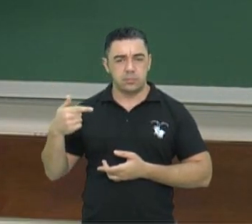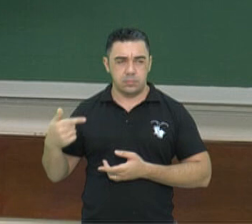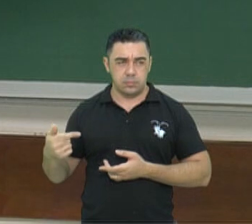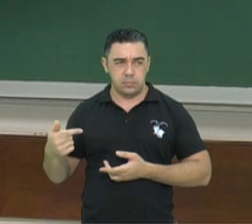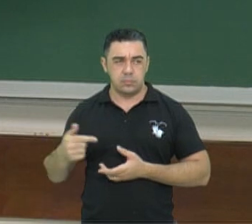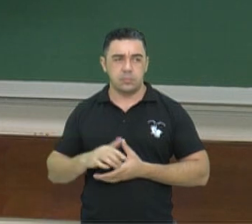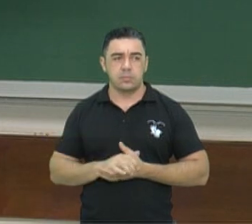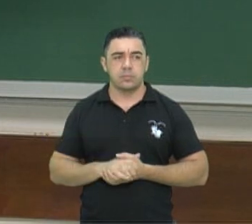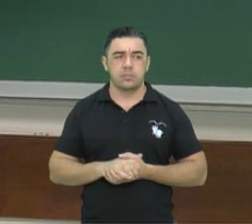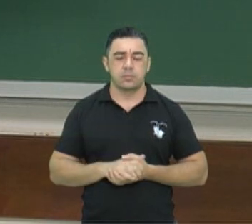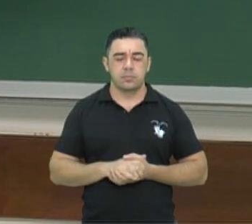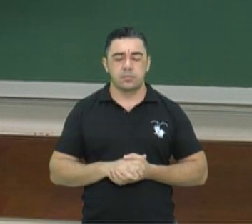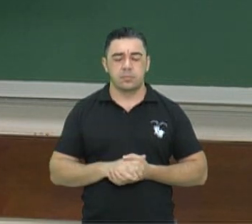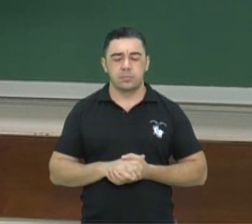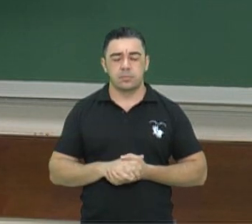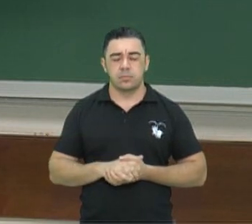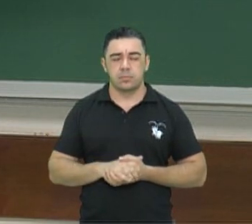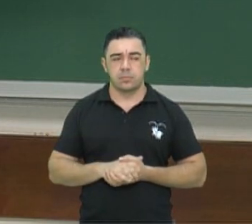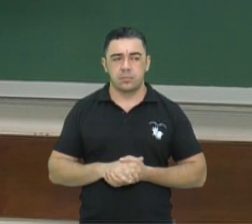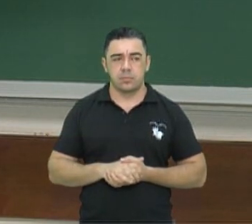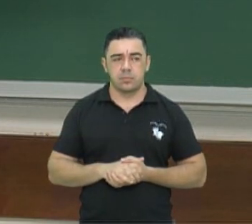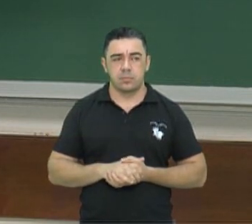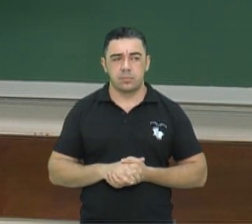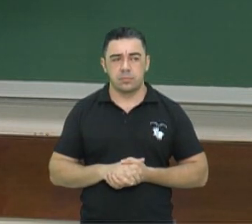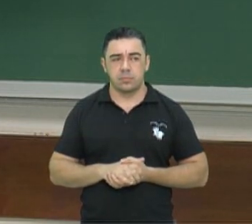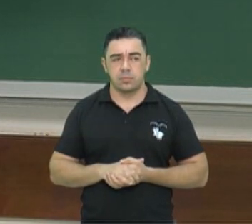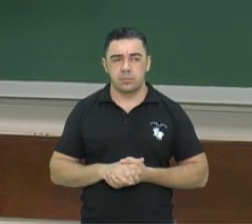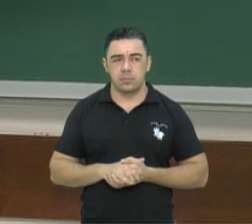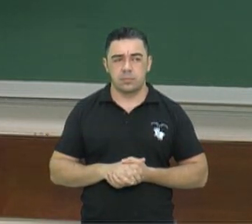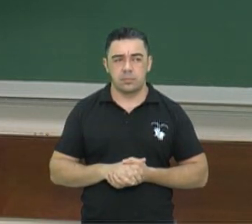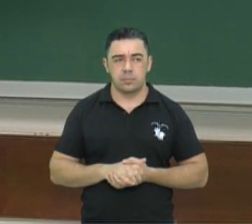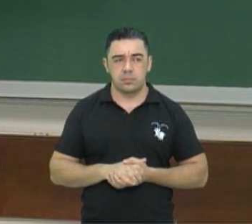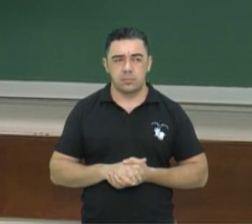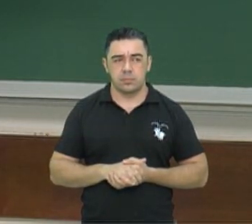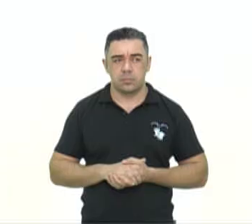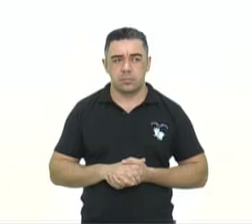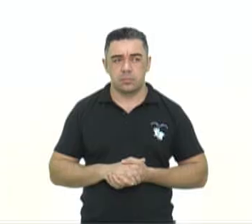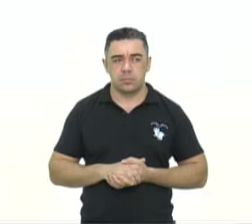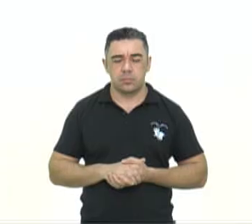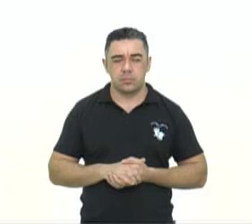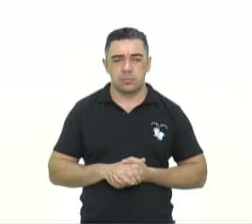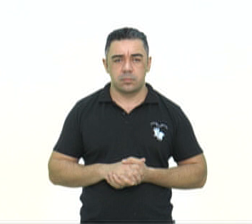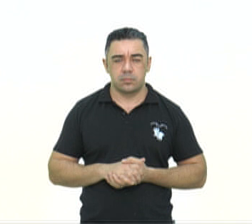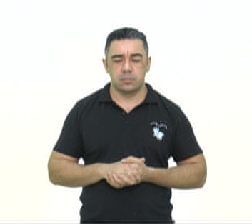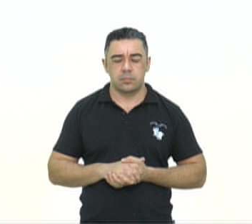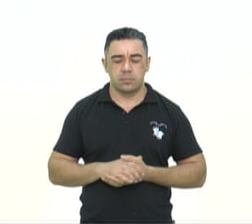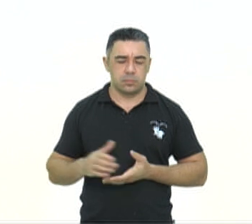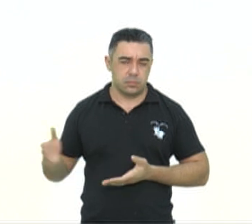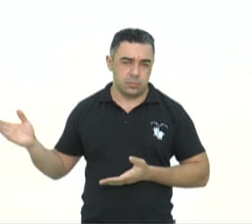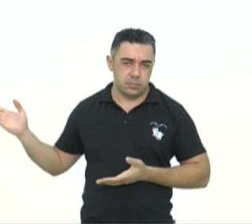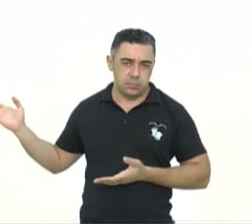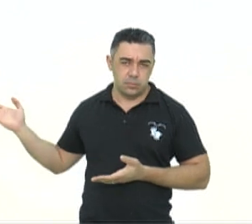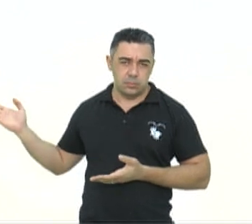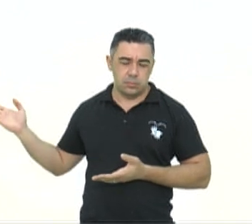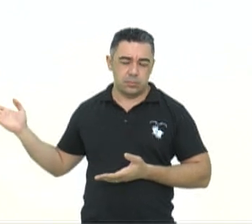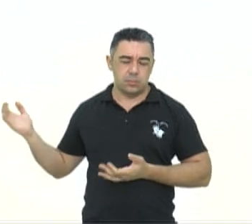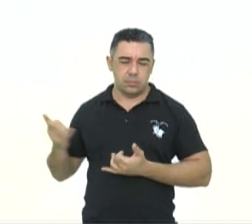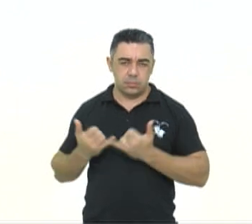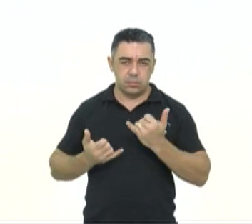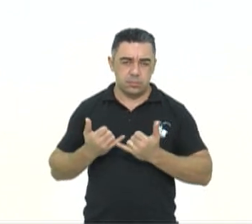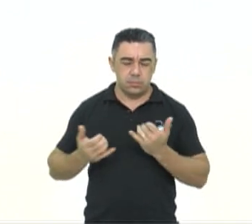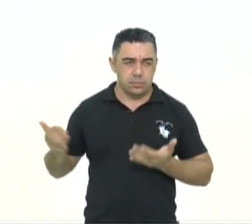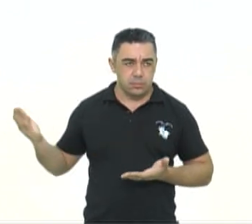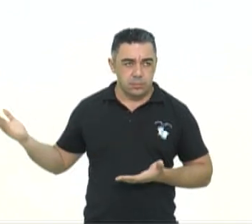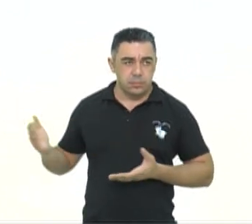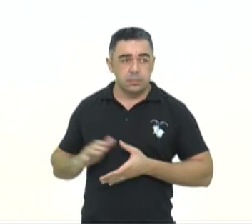De acordo com o desenho, com o enunciado. E 1,2 a outra parte do